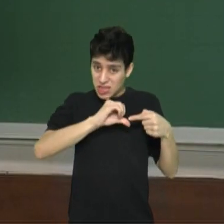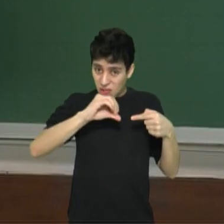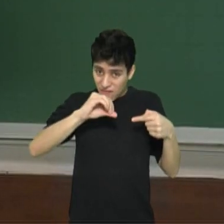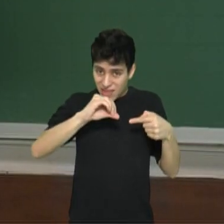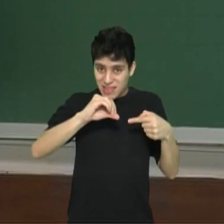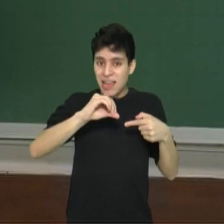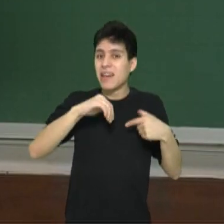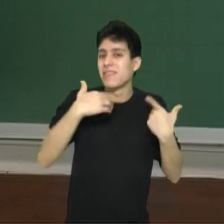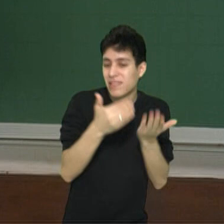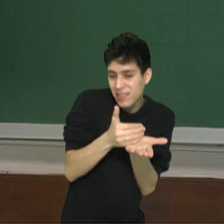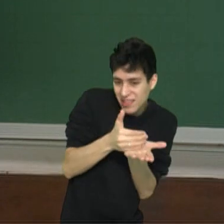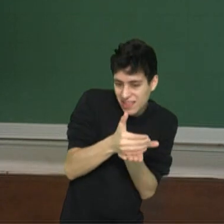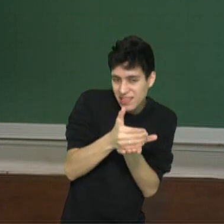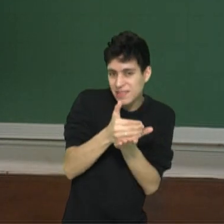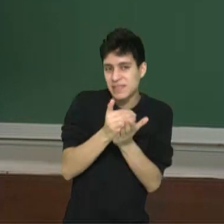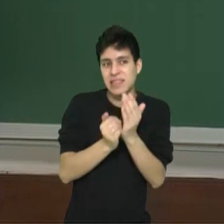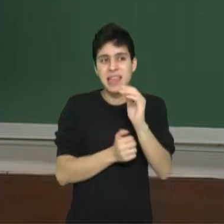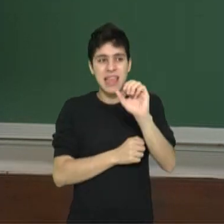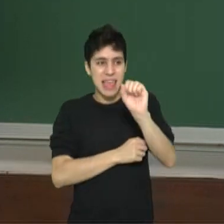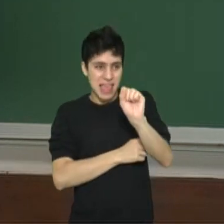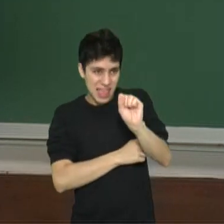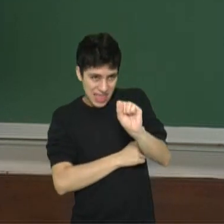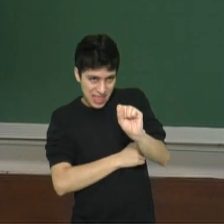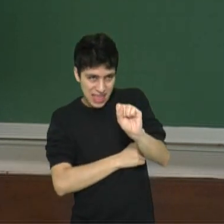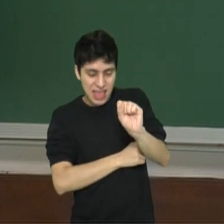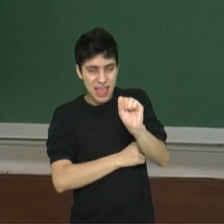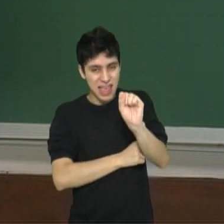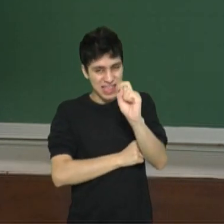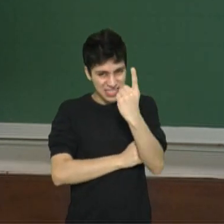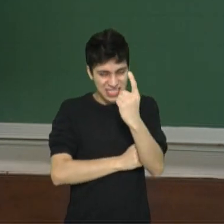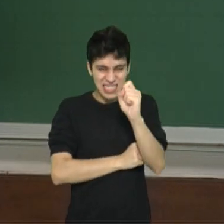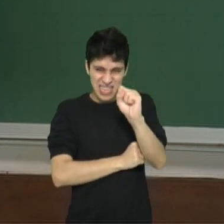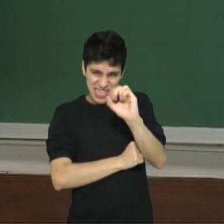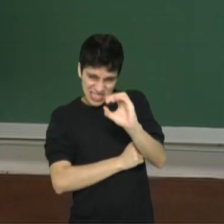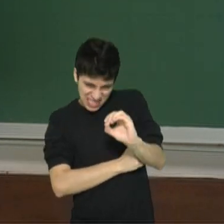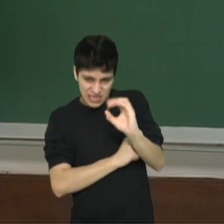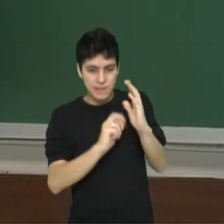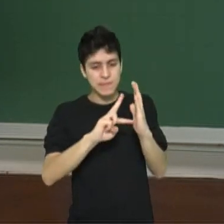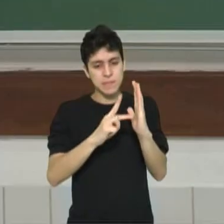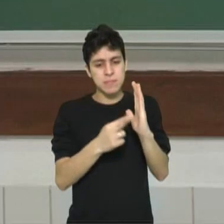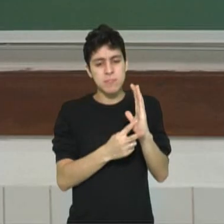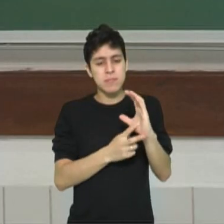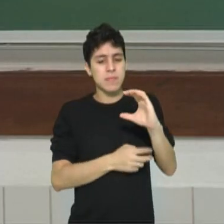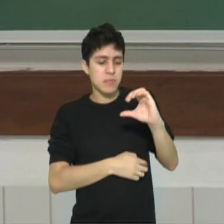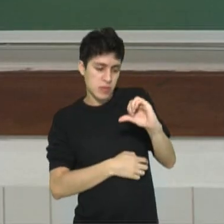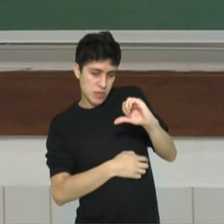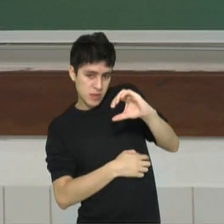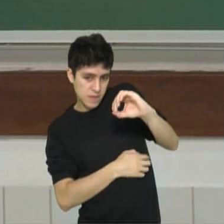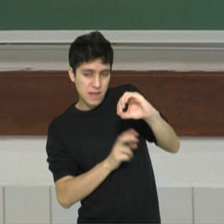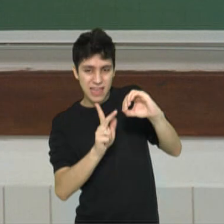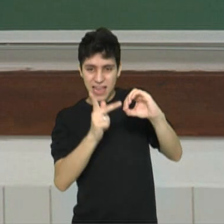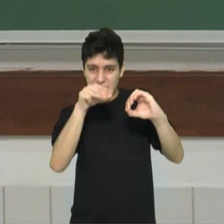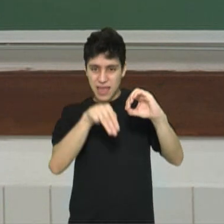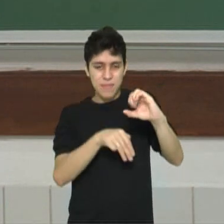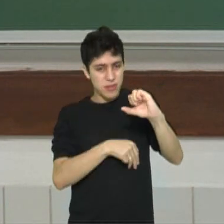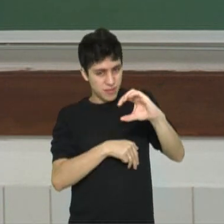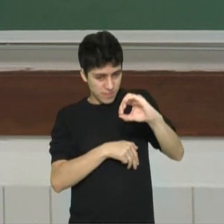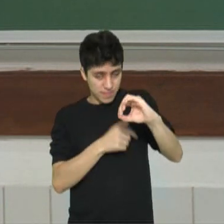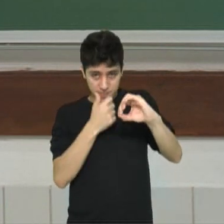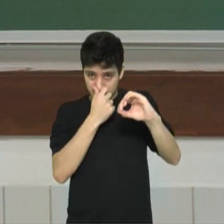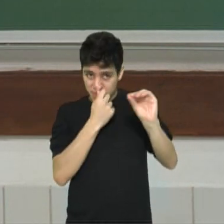posição inicial, né, o SI ou S0 dele é quilômetro 90. Só isso.